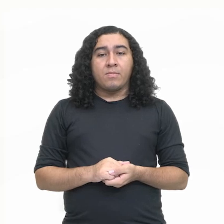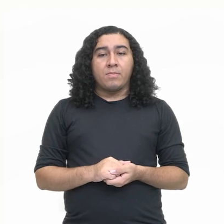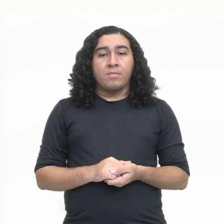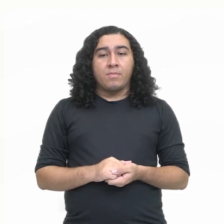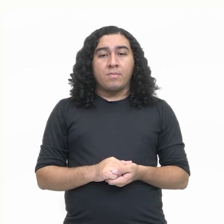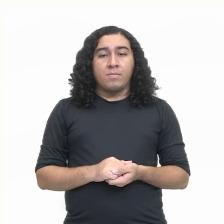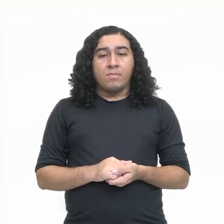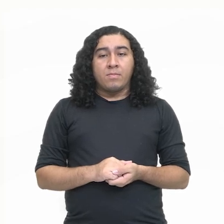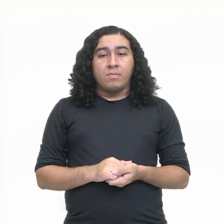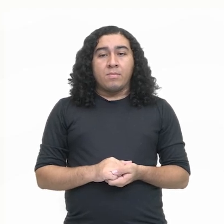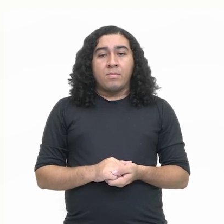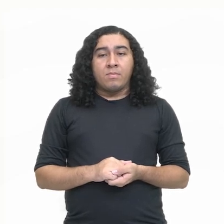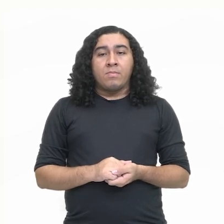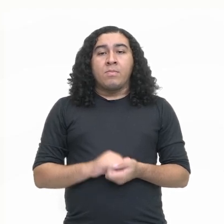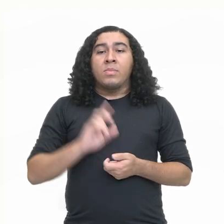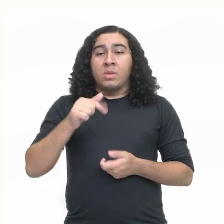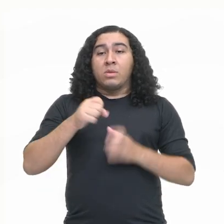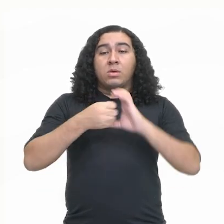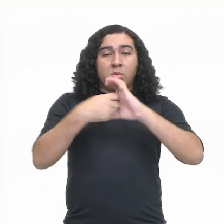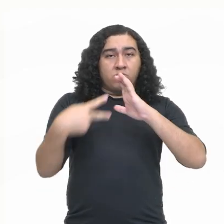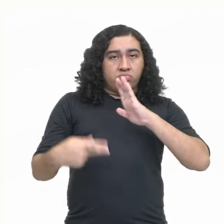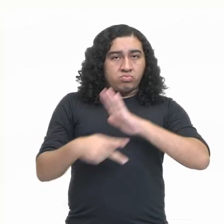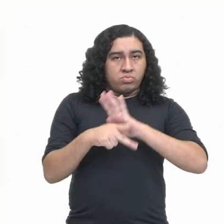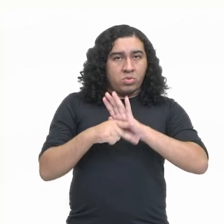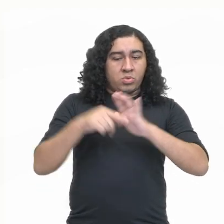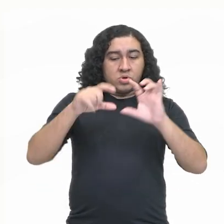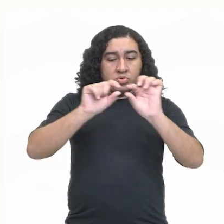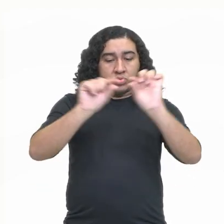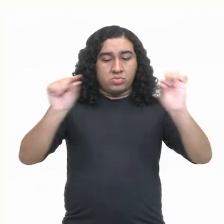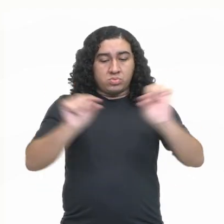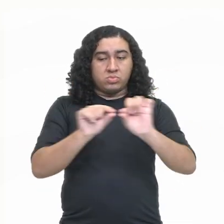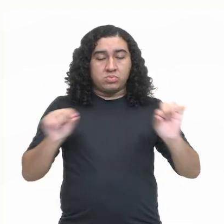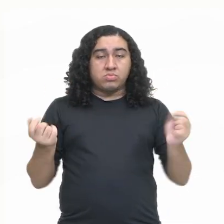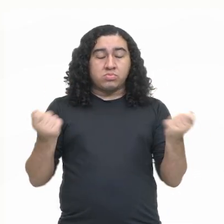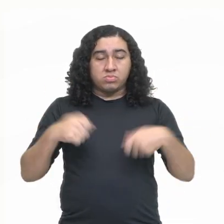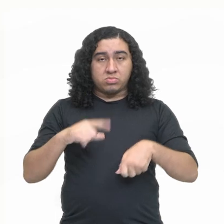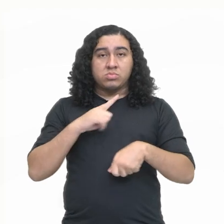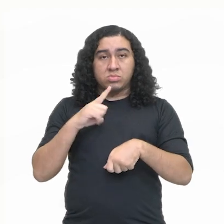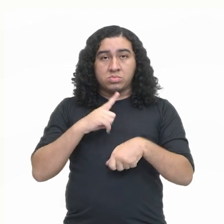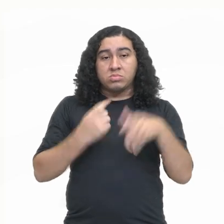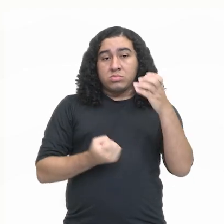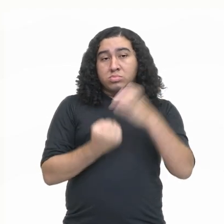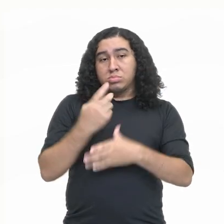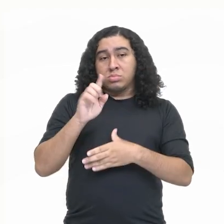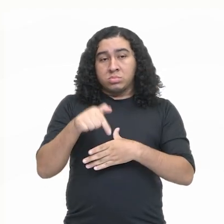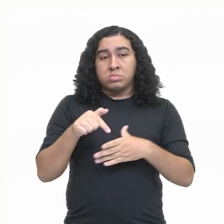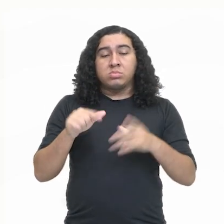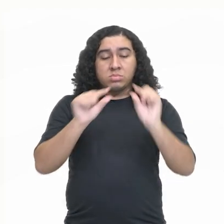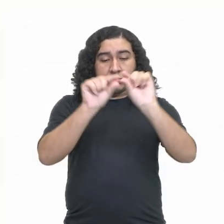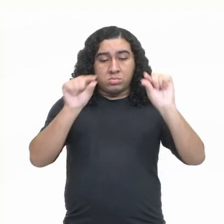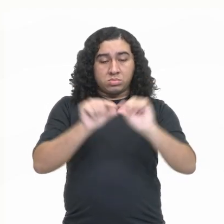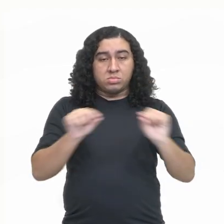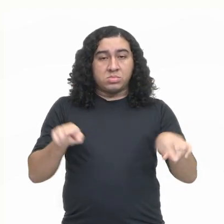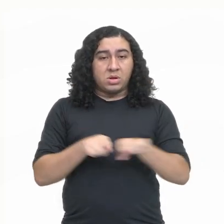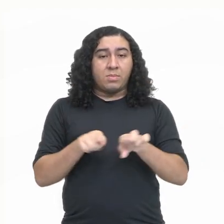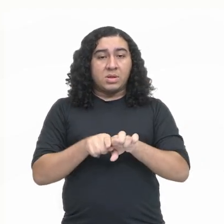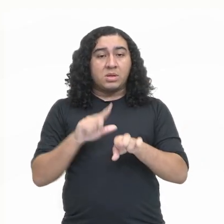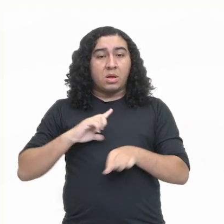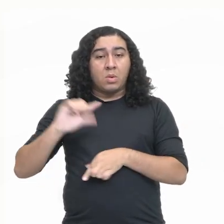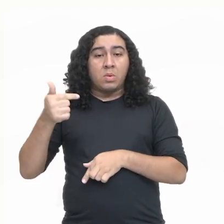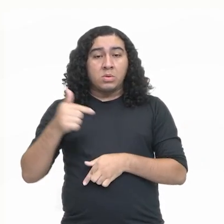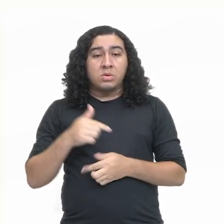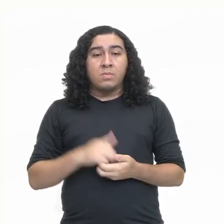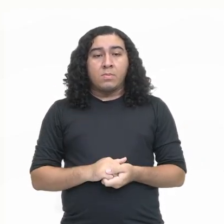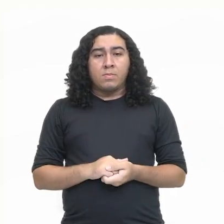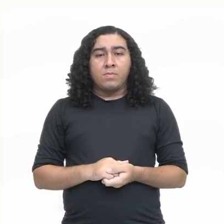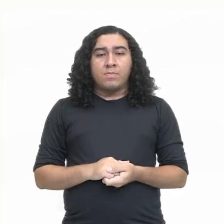são características dessa bicamada que forma a membrana. E nós temos proteínas, né? O